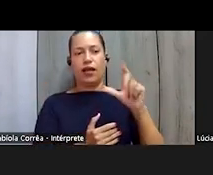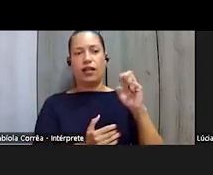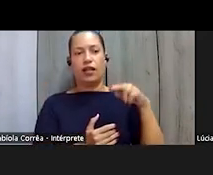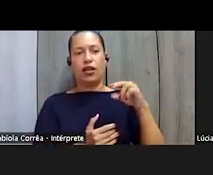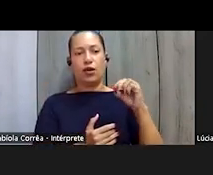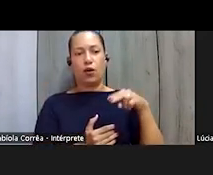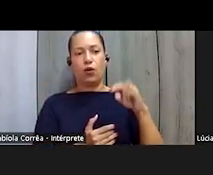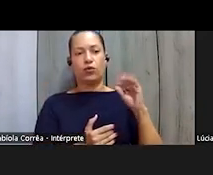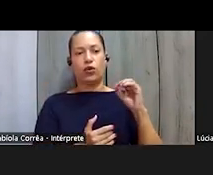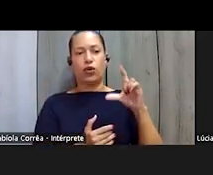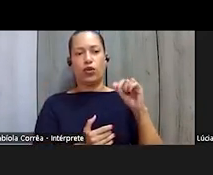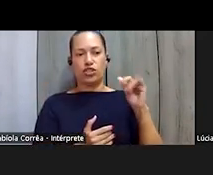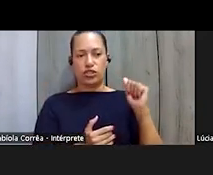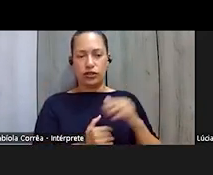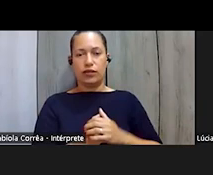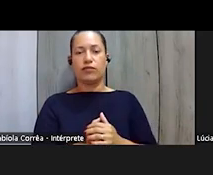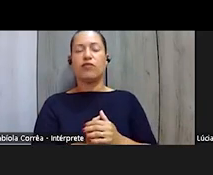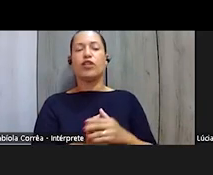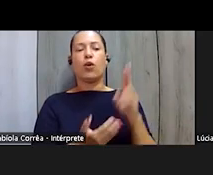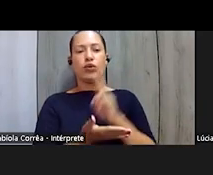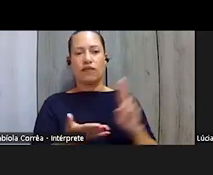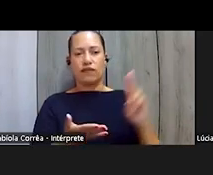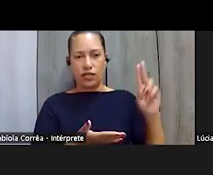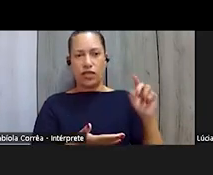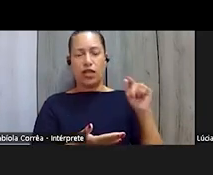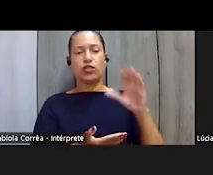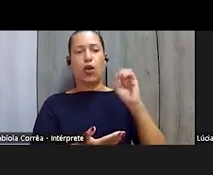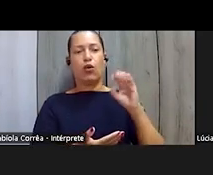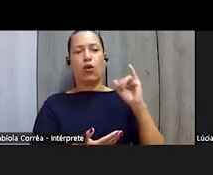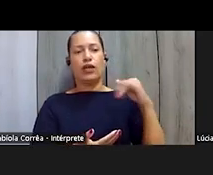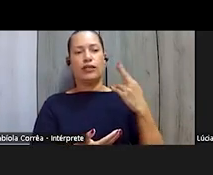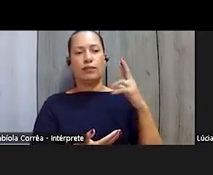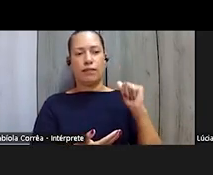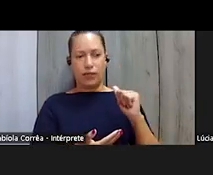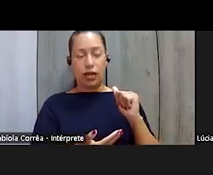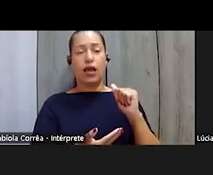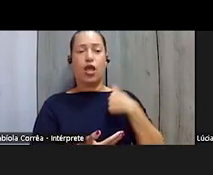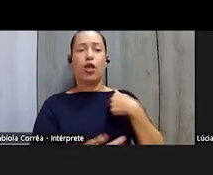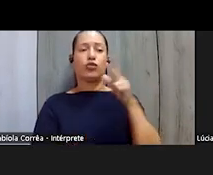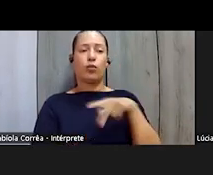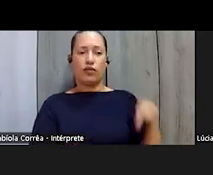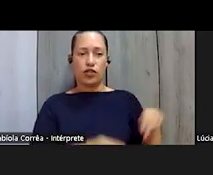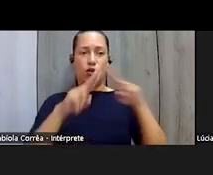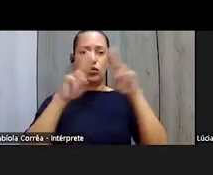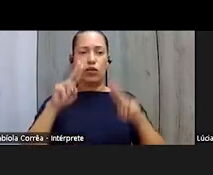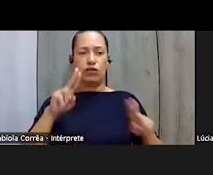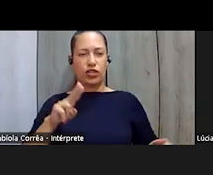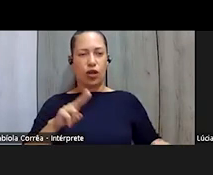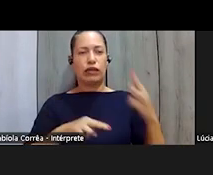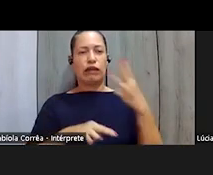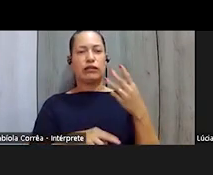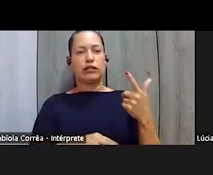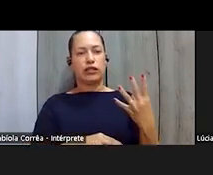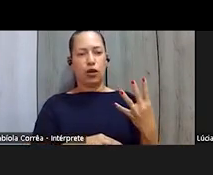Universidade de Coimbra. Eu depois voltei ao Brasil, eu sou professor na UFRJ já há 34